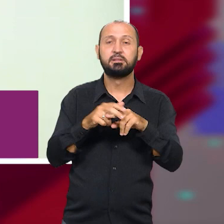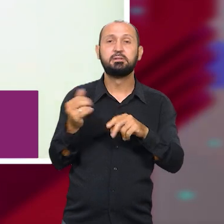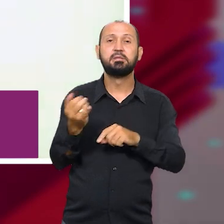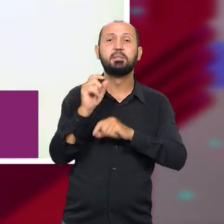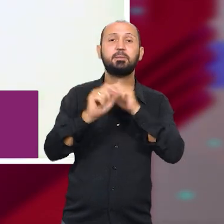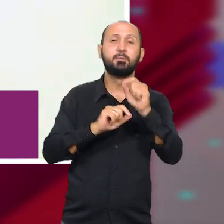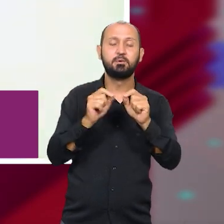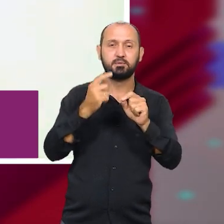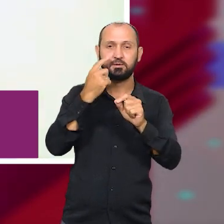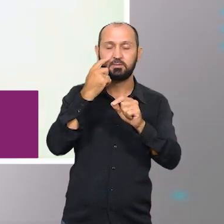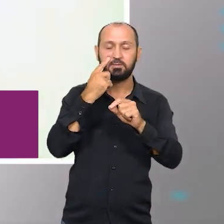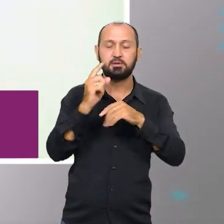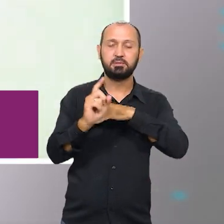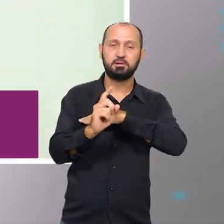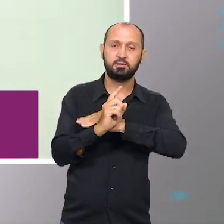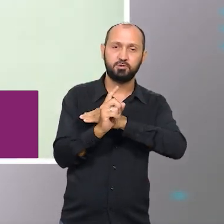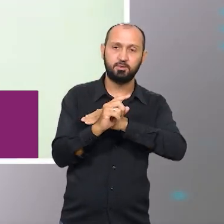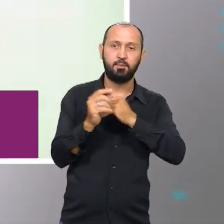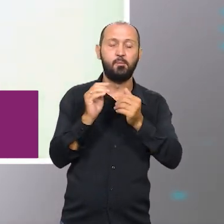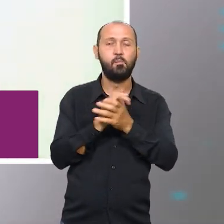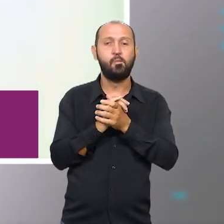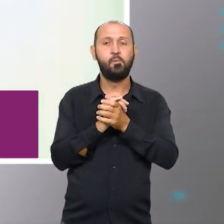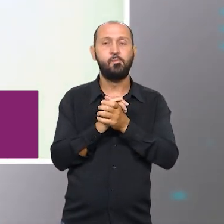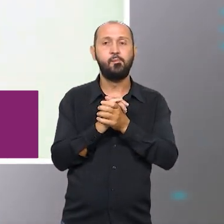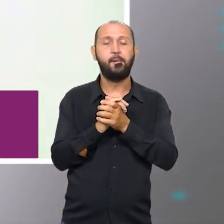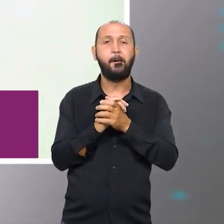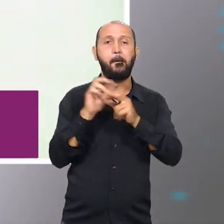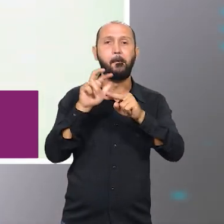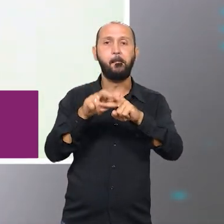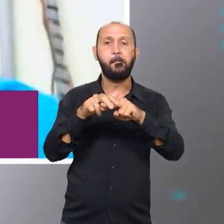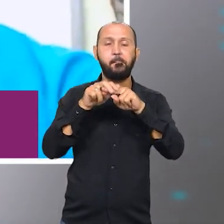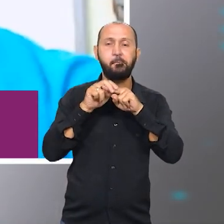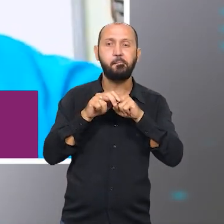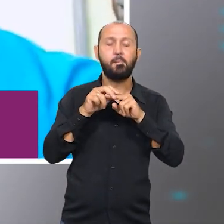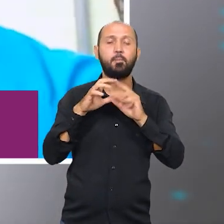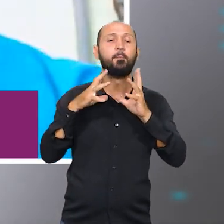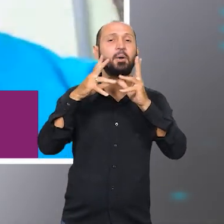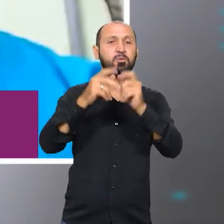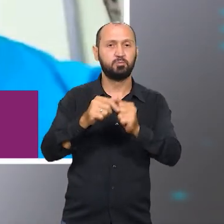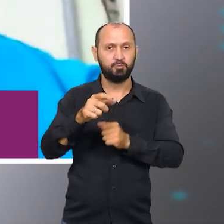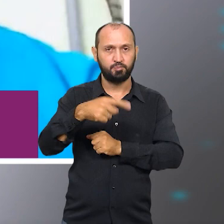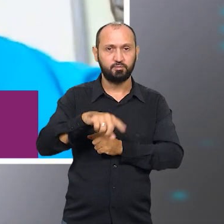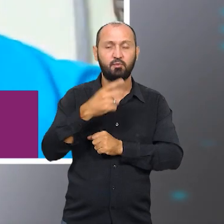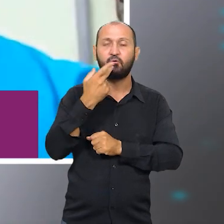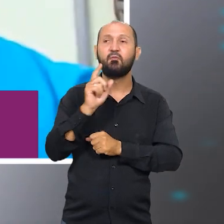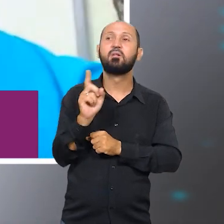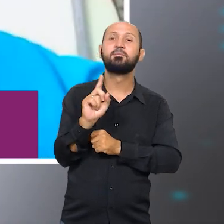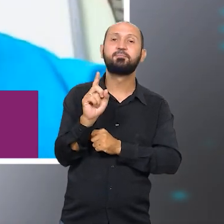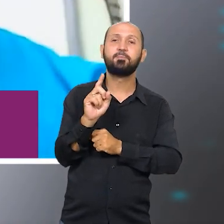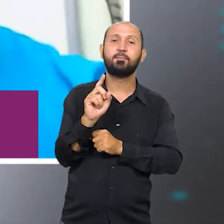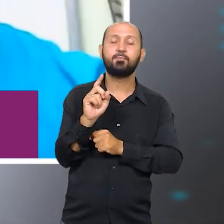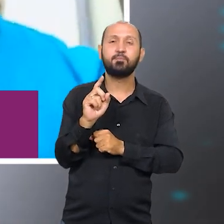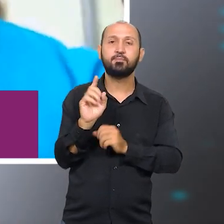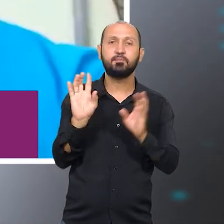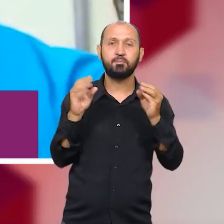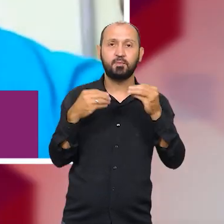dessas intervenções. E nós temos intervenções para tudo isso. Não vou dizer que um autista severo, lá na